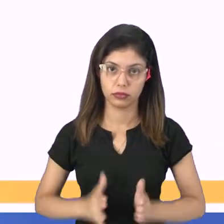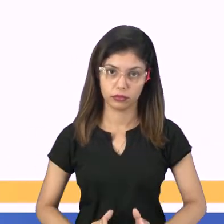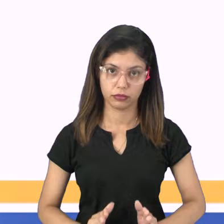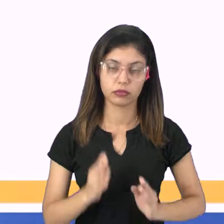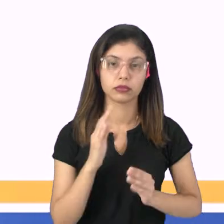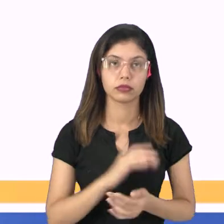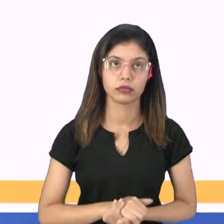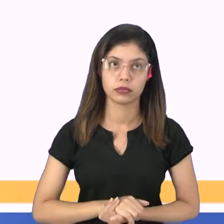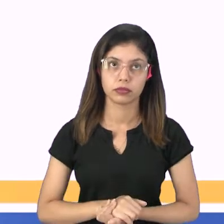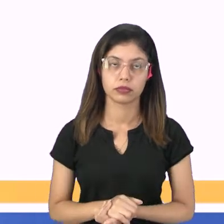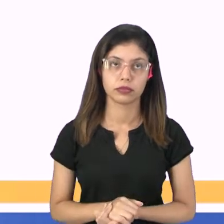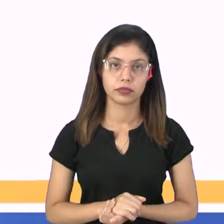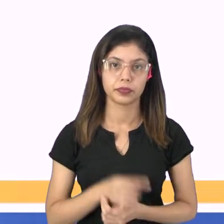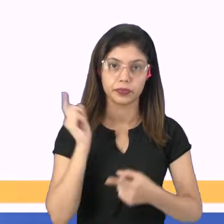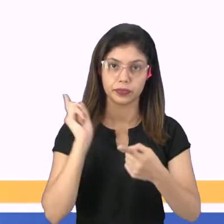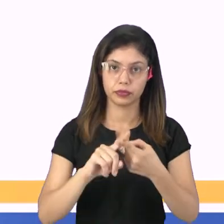aí, ó.